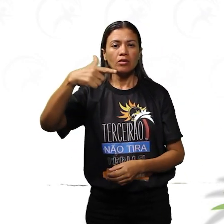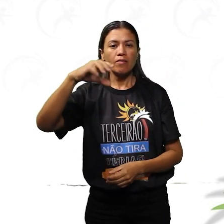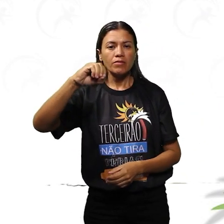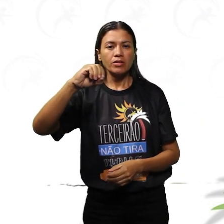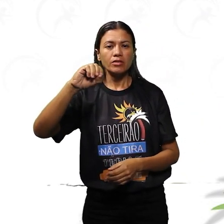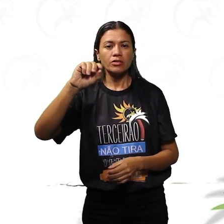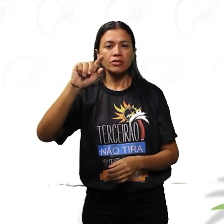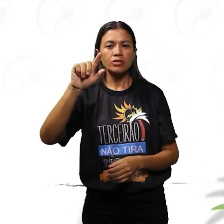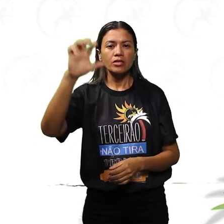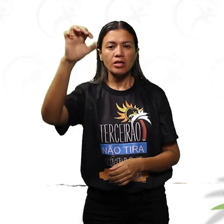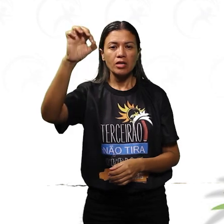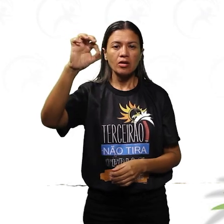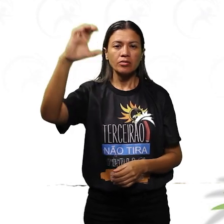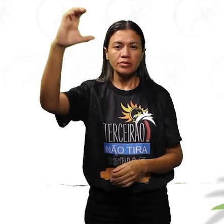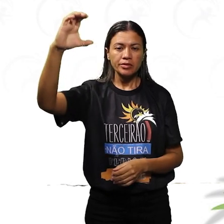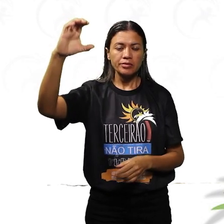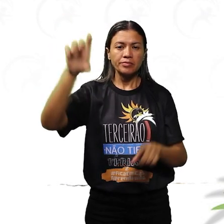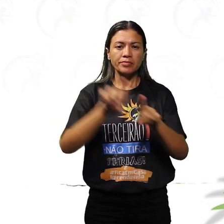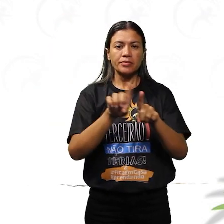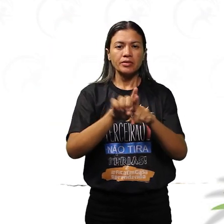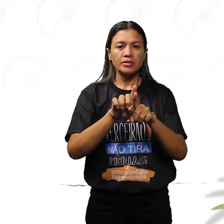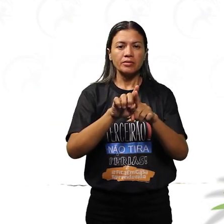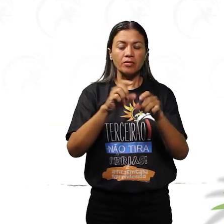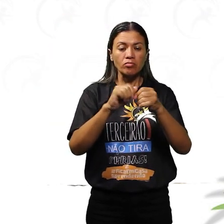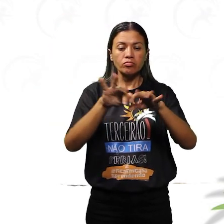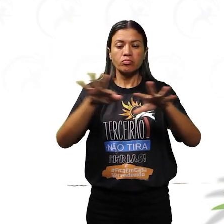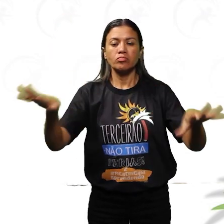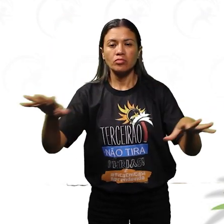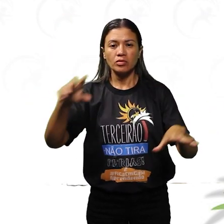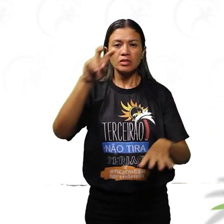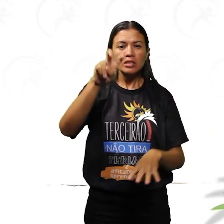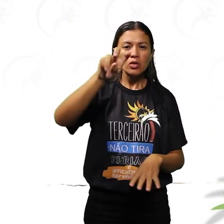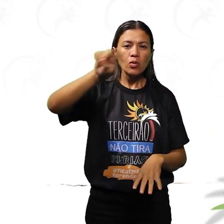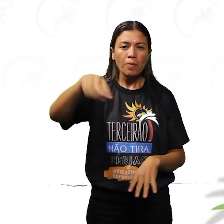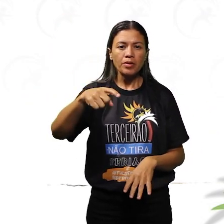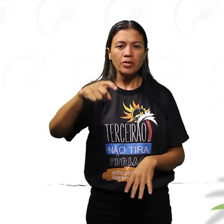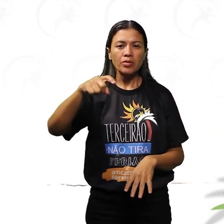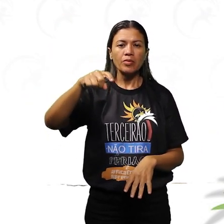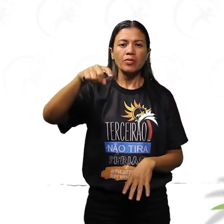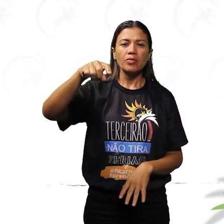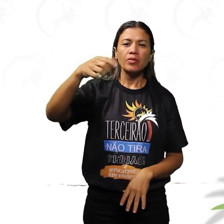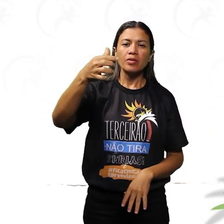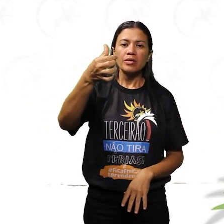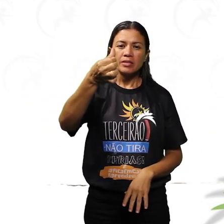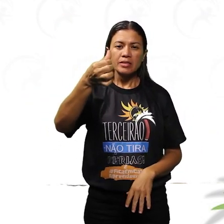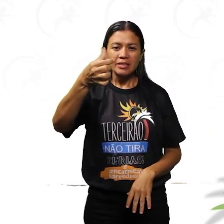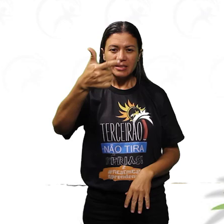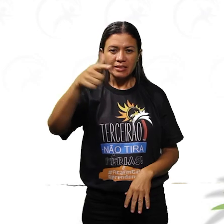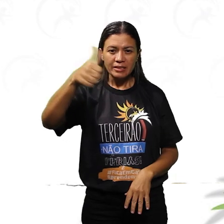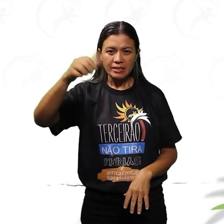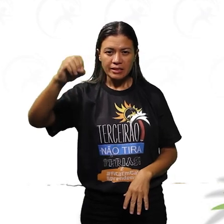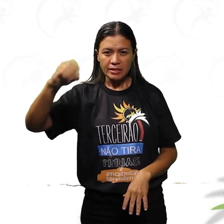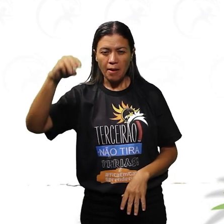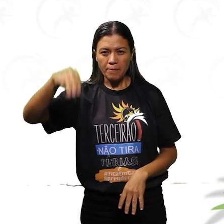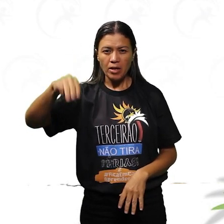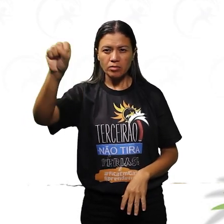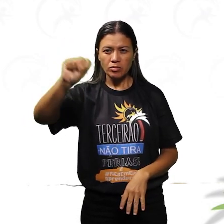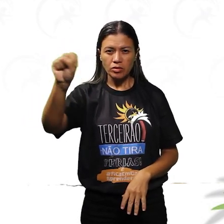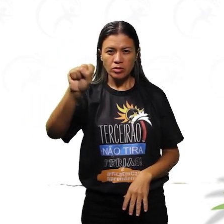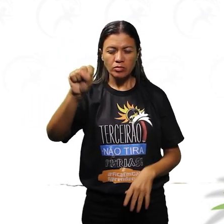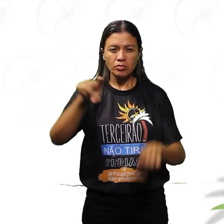som propaga-se no ferro sólido a 5.100 metros por segundo, na água líquida a 1.450 metros por segundo e no